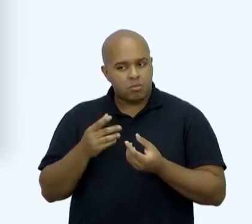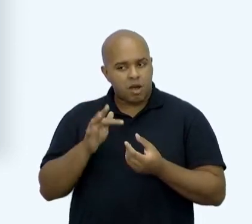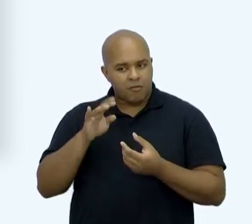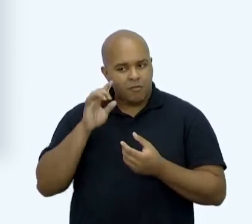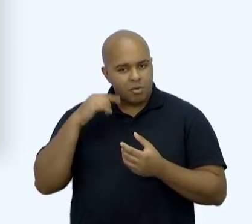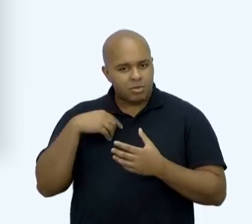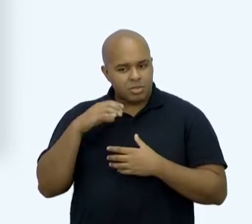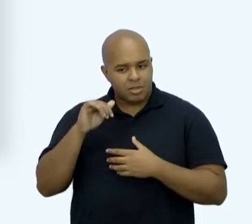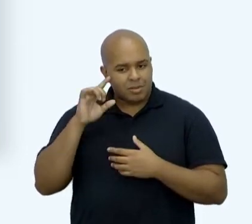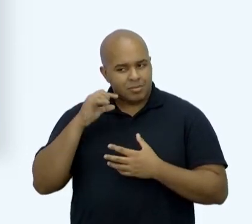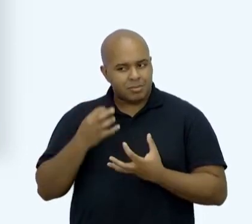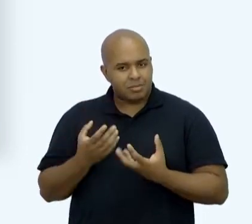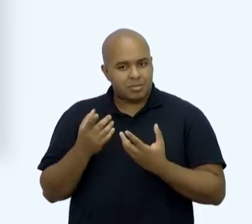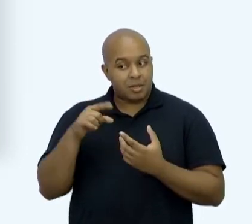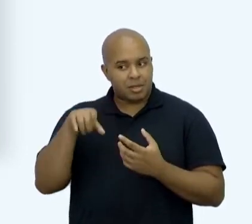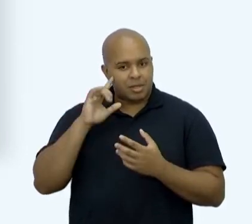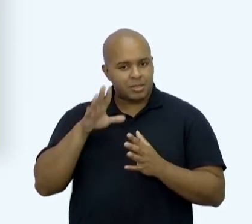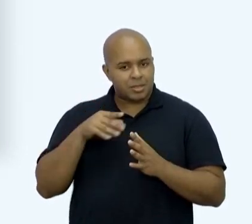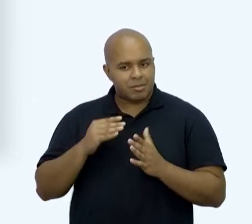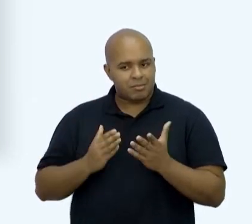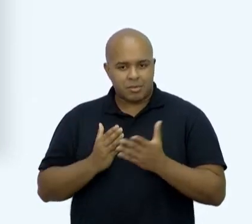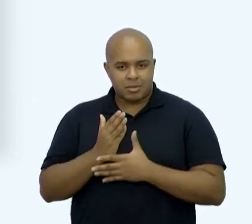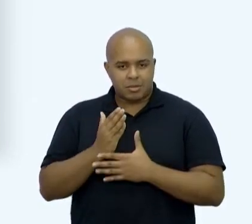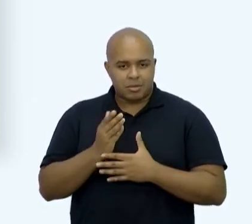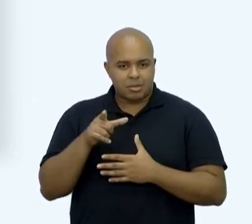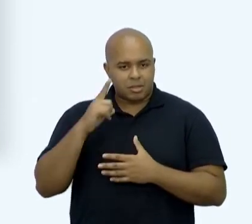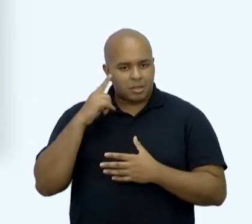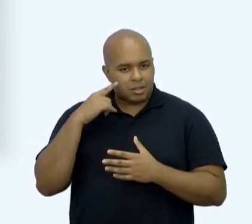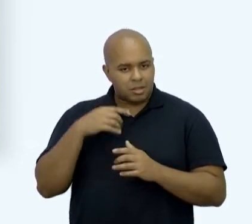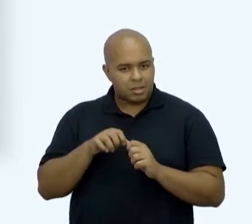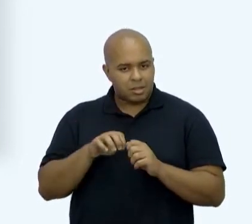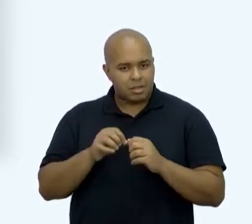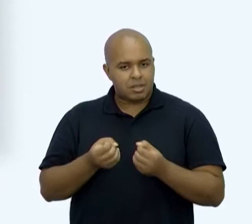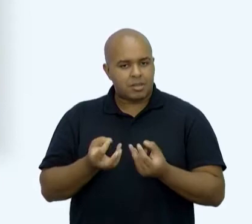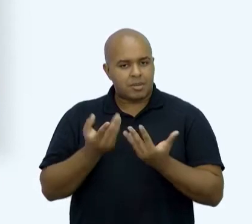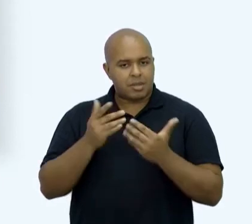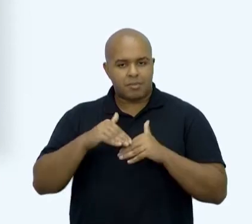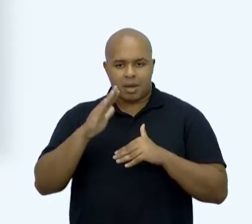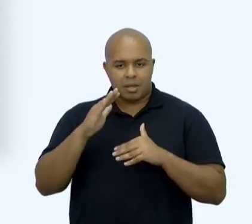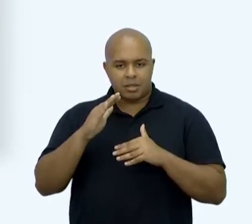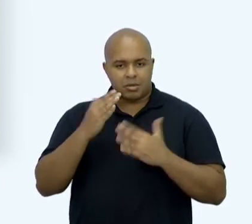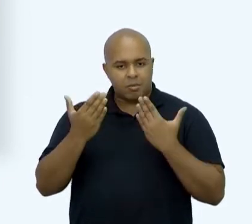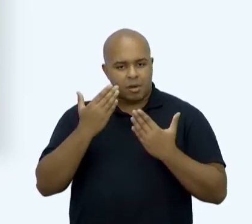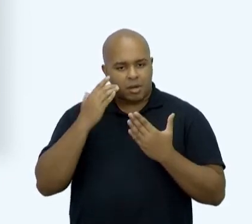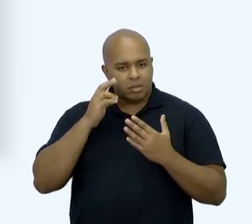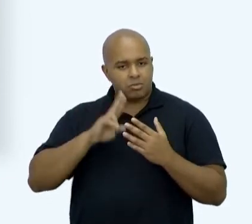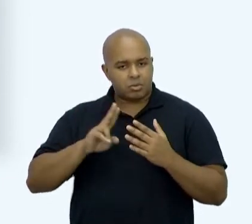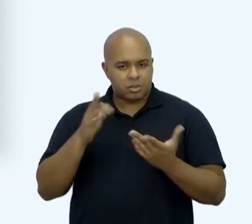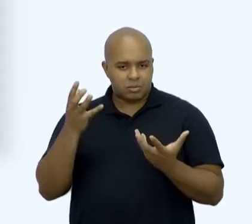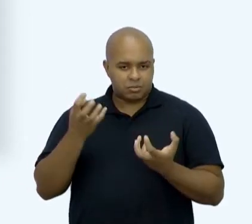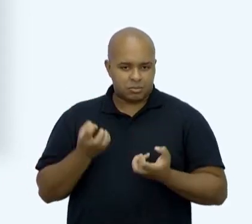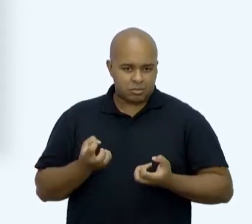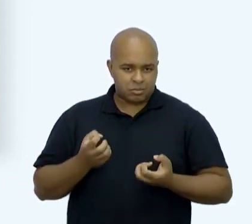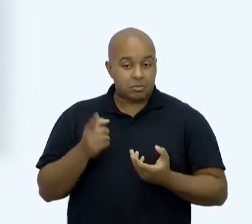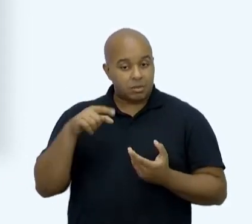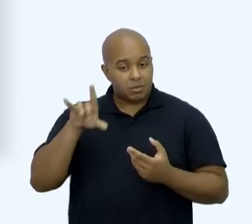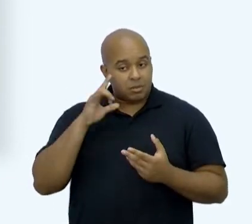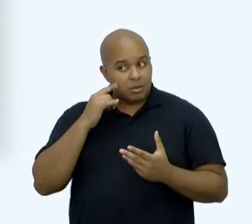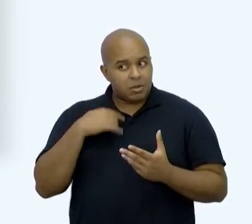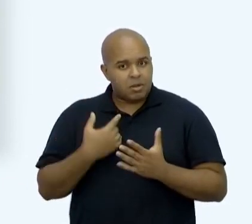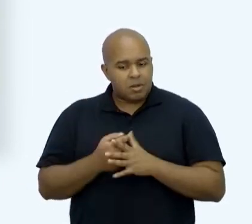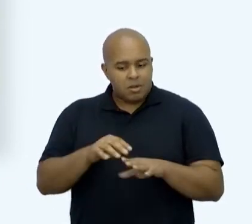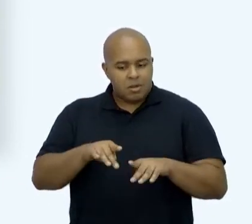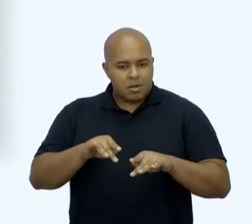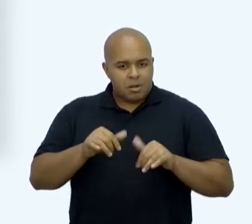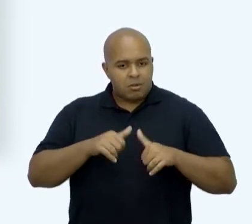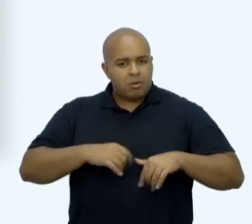carbono. Portanto, ela já ultrapassou, está liberando mais carbono do que está consumindo. Assim, o solo